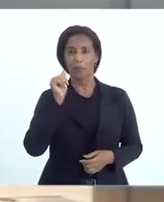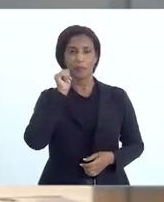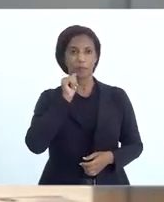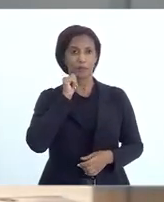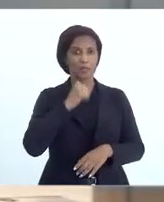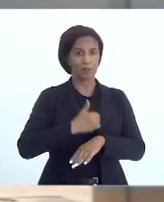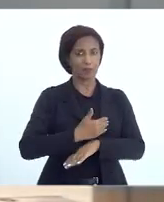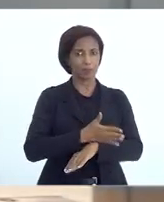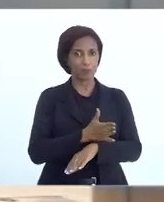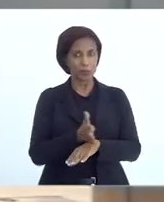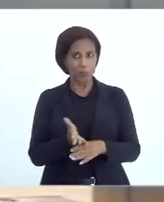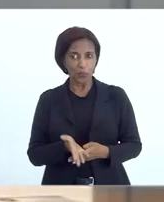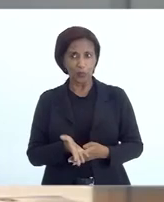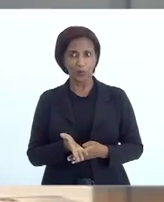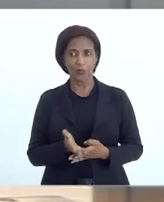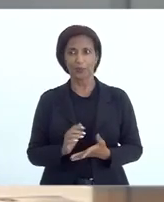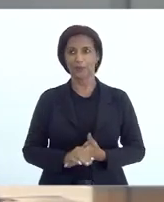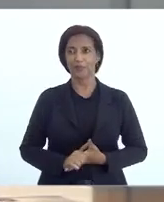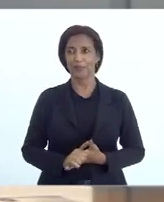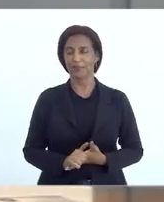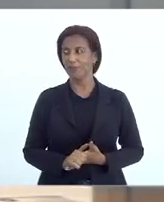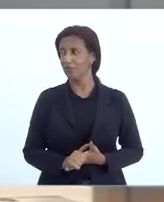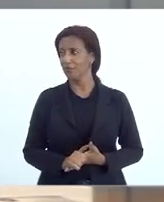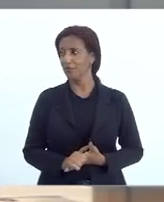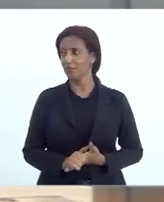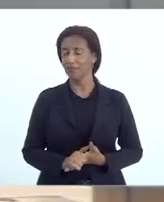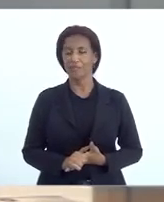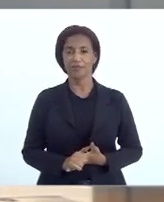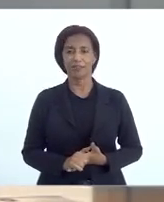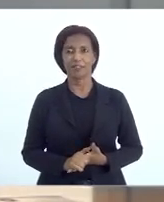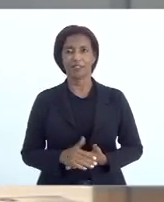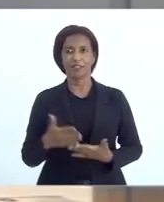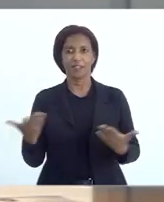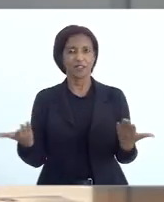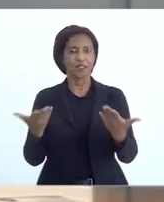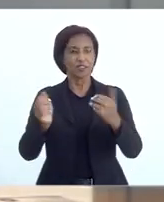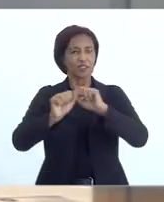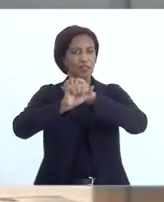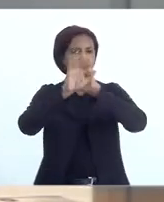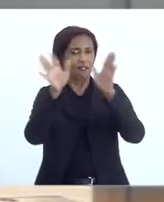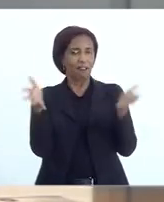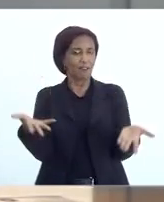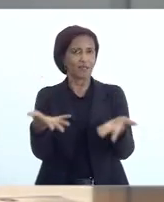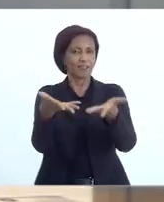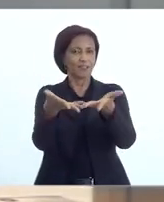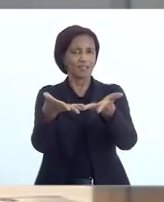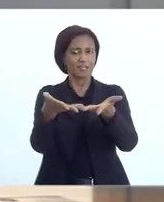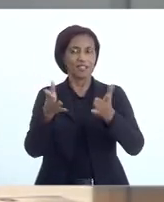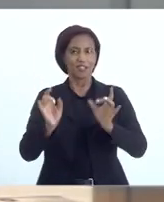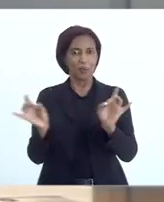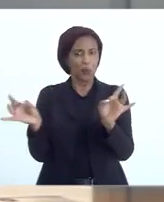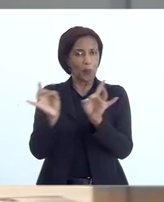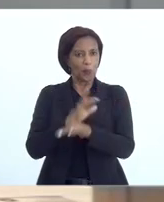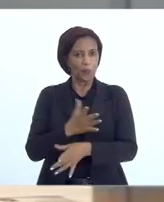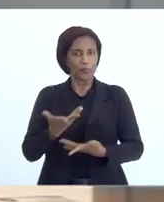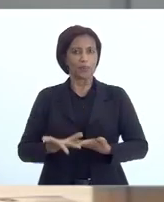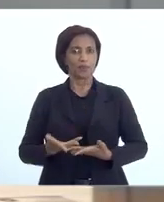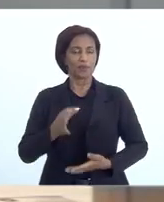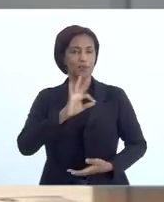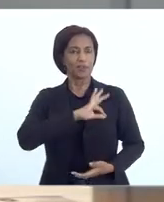o tempo todo então quê que a gente precisa fazer acho que já tá claro para todo mundo que já uma pré-disposição